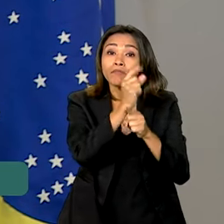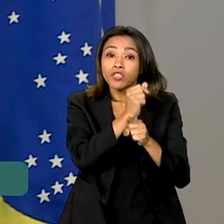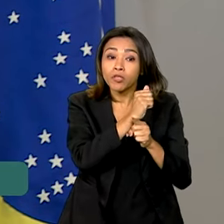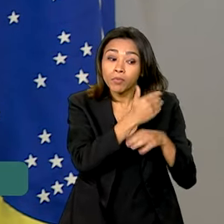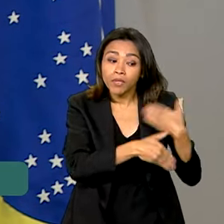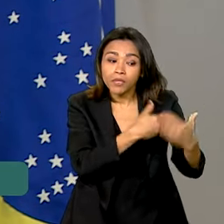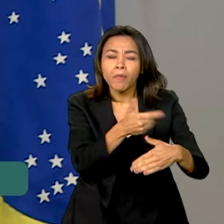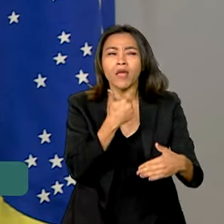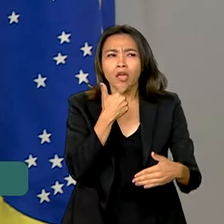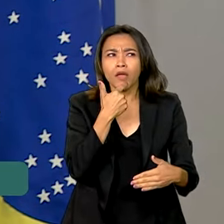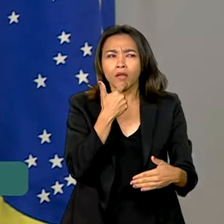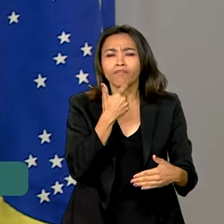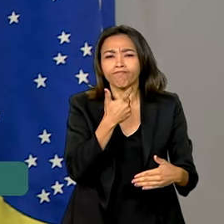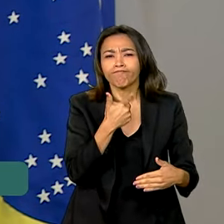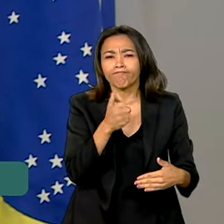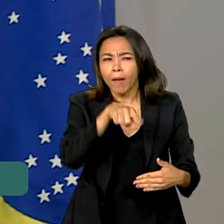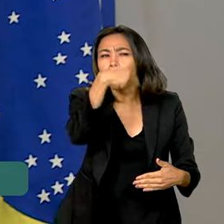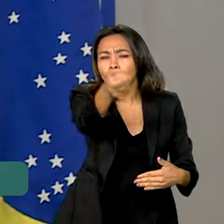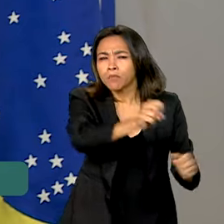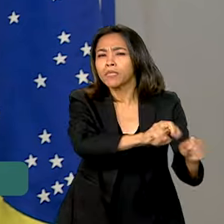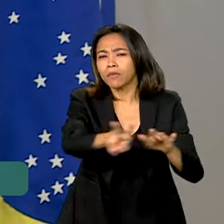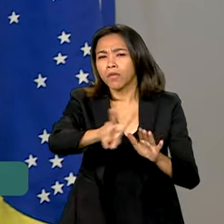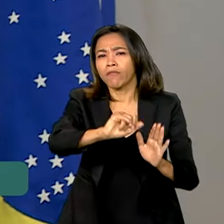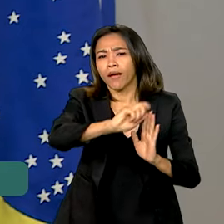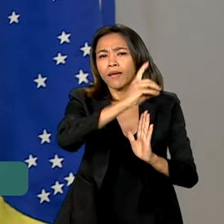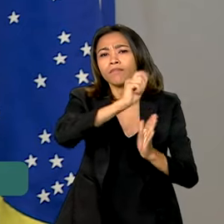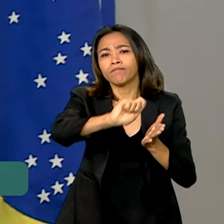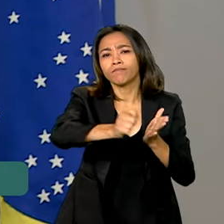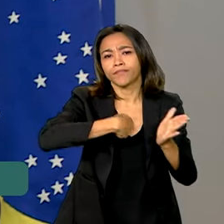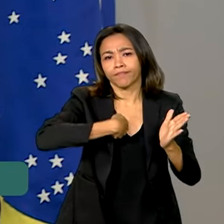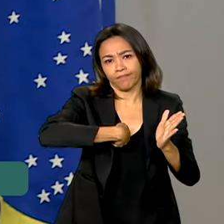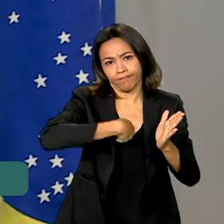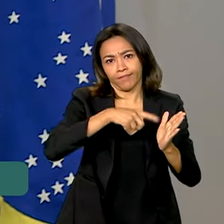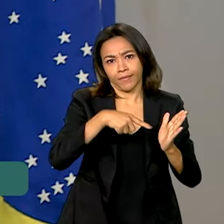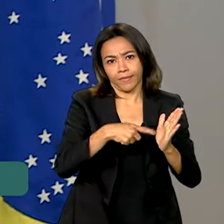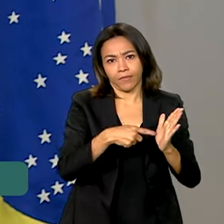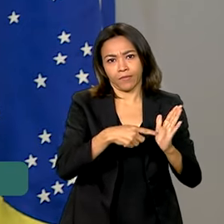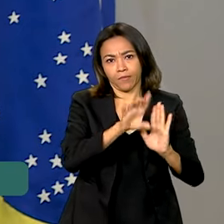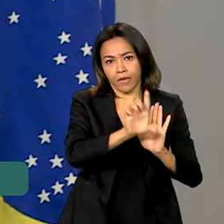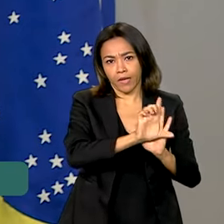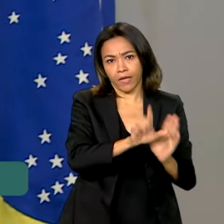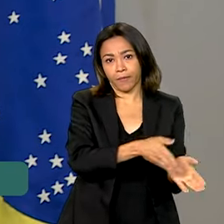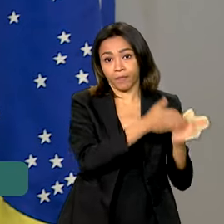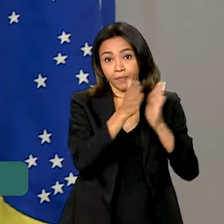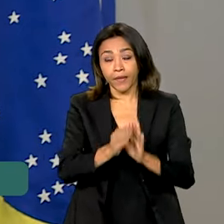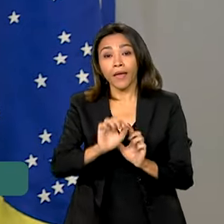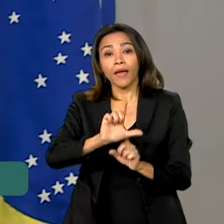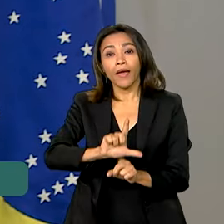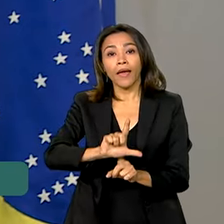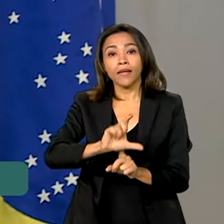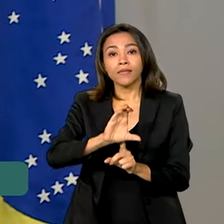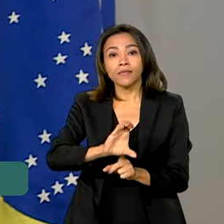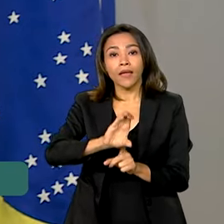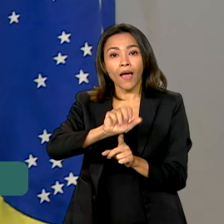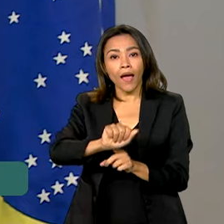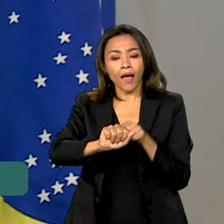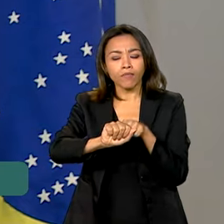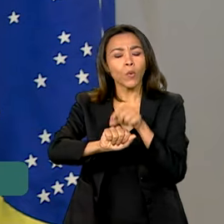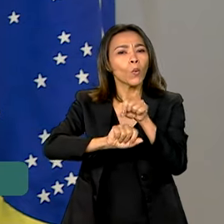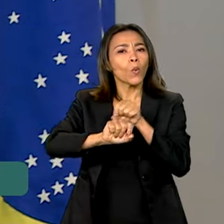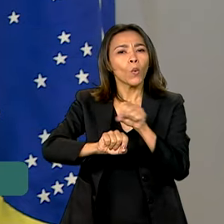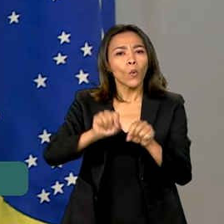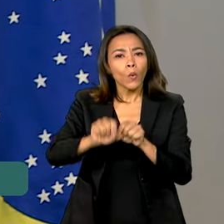sancionando, provavelmente, na próxima semana ou na outra. Nós temos LCA, Letra de Crédito